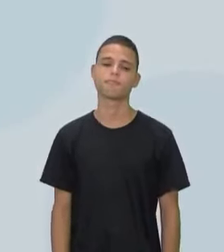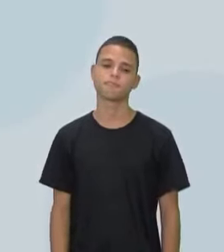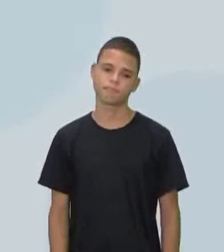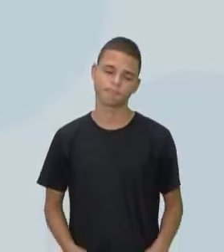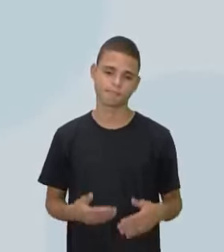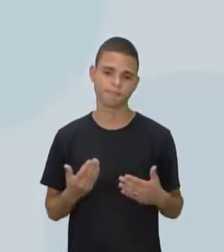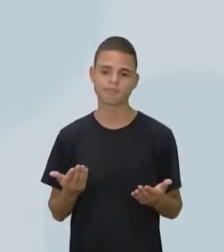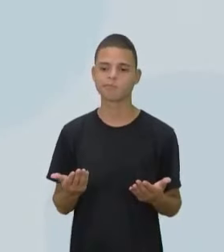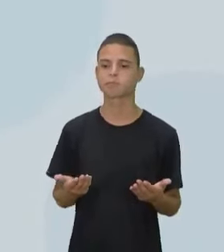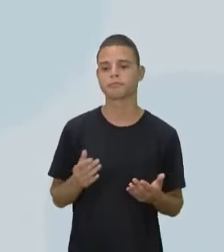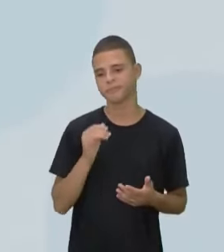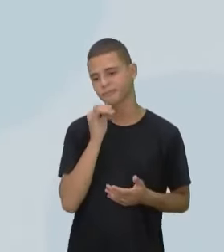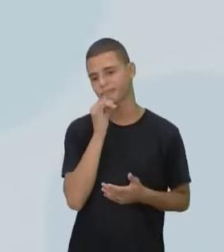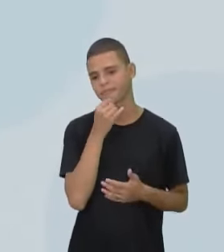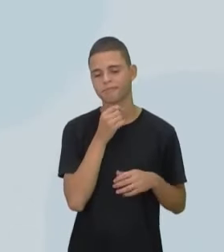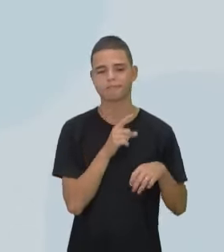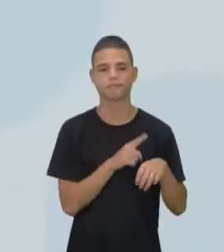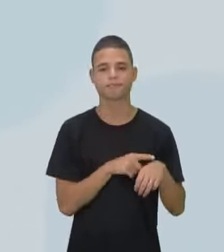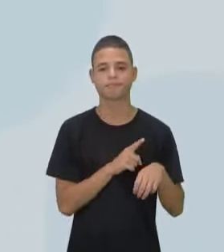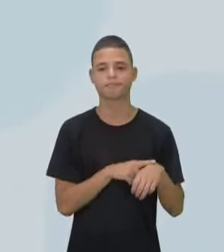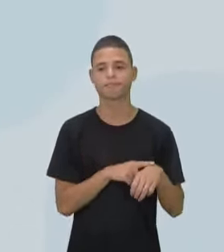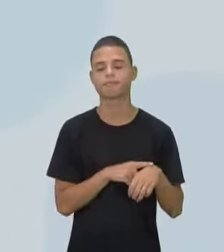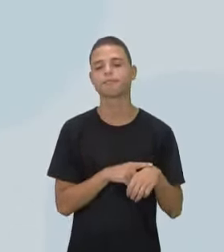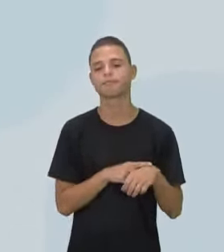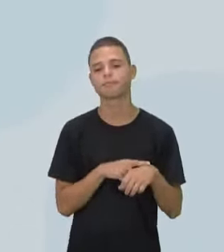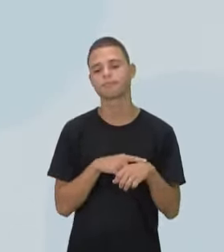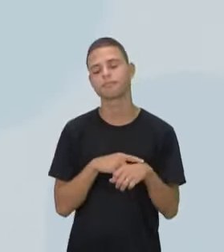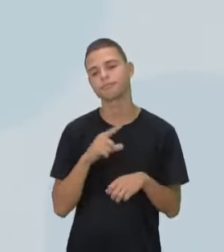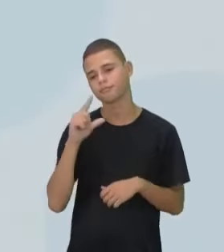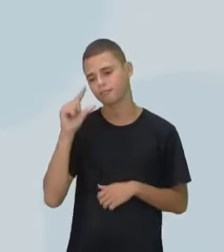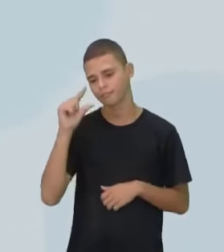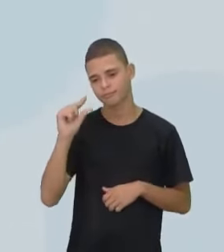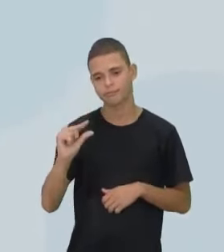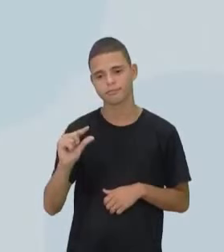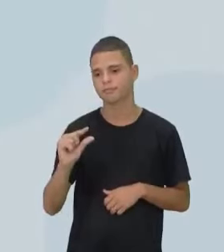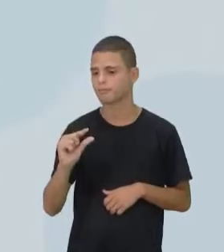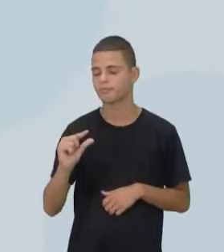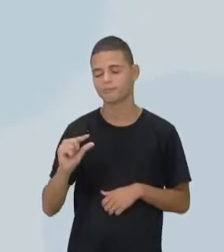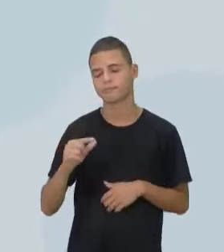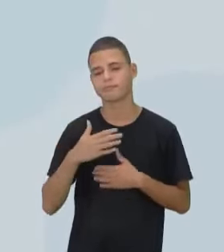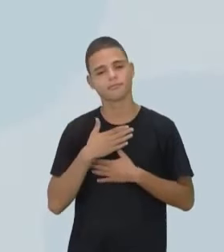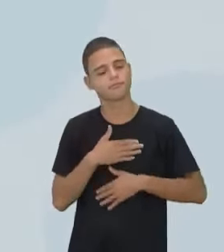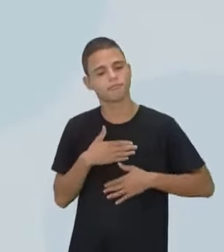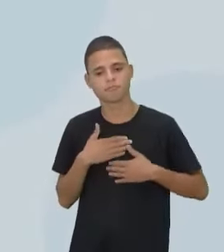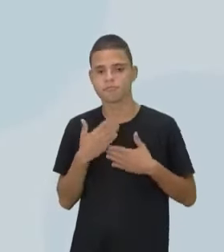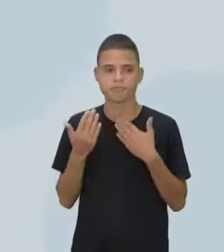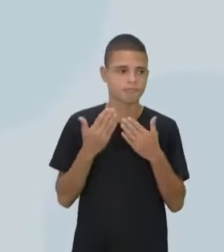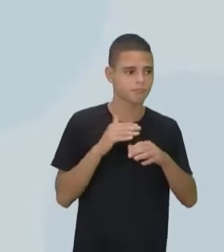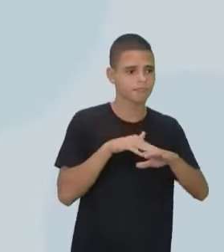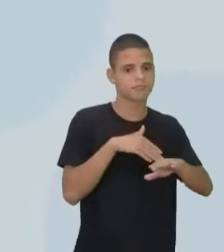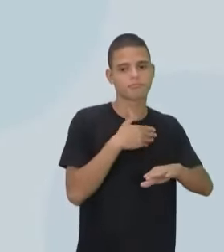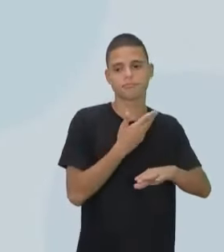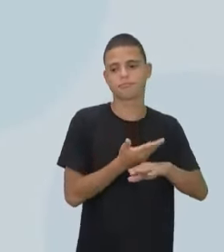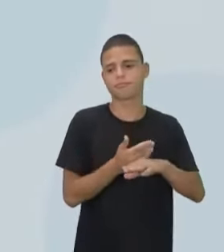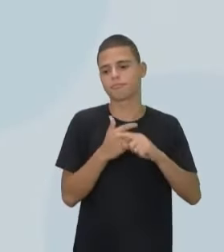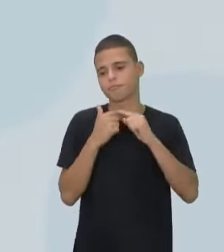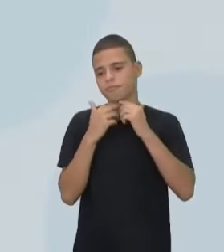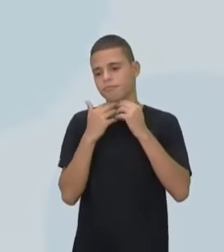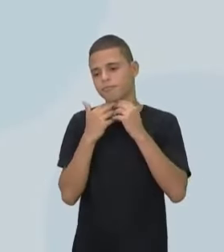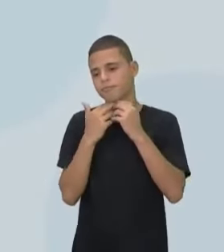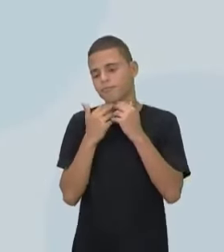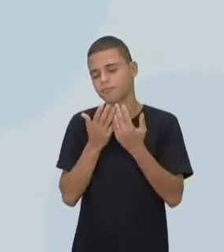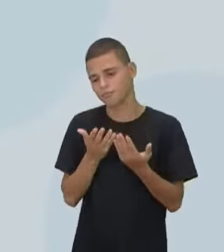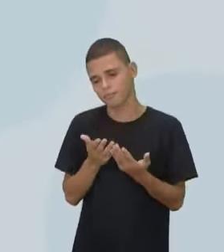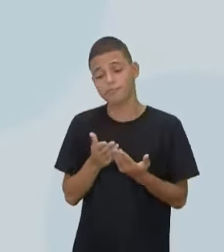pessoal, infelizmente, nosso tempo é curto, né? Gostaria de ficar o dia inteiro com vocês, mas não dá. Falar um pouquinho agora,